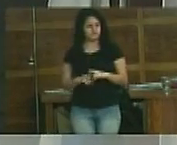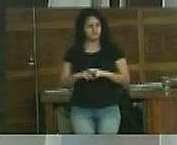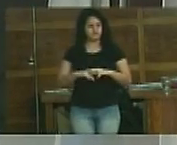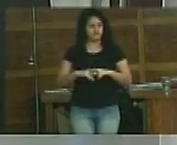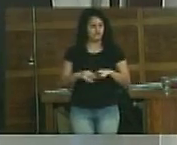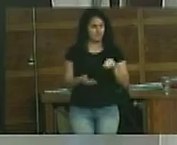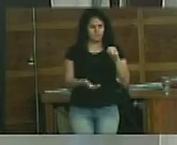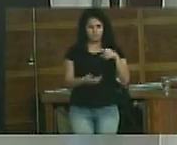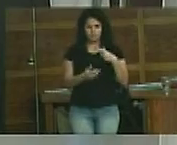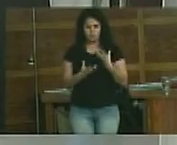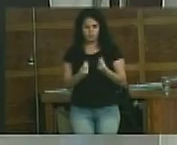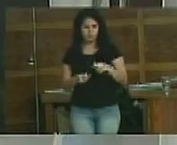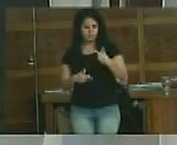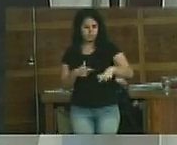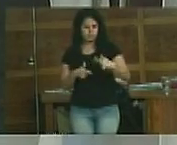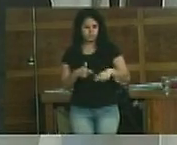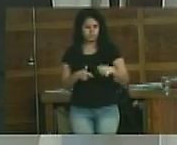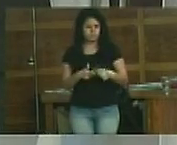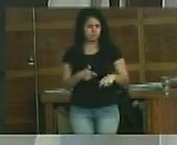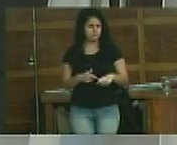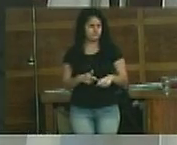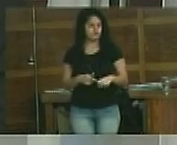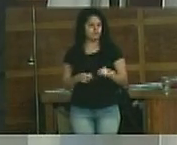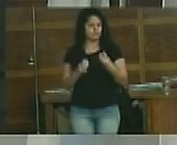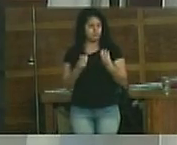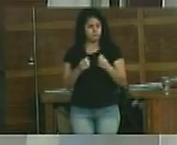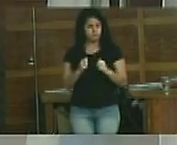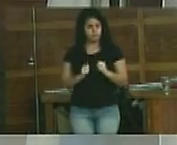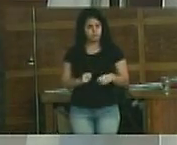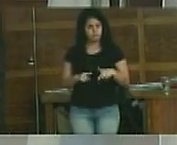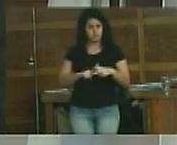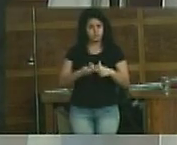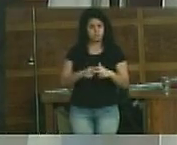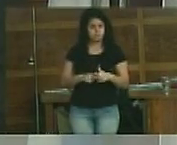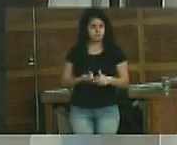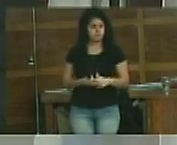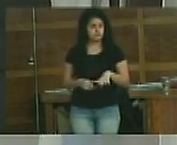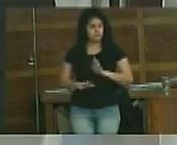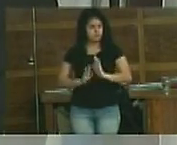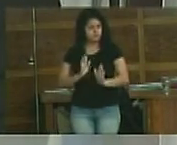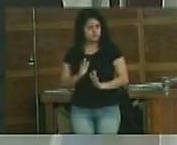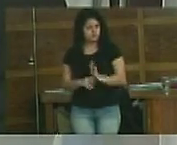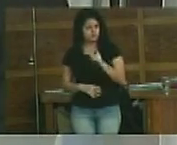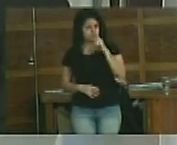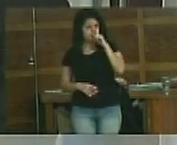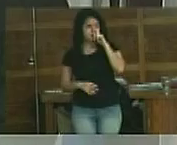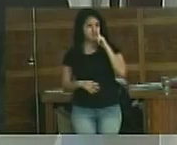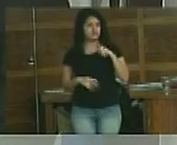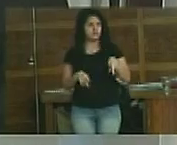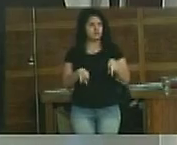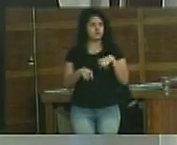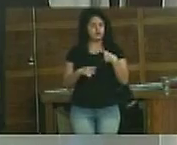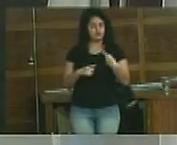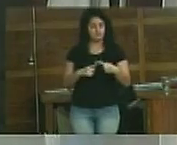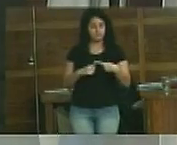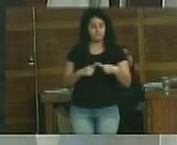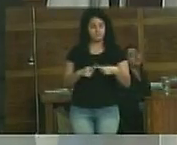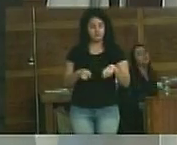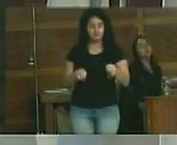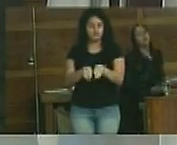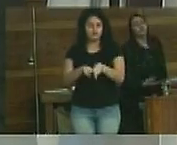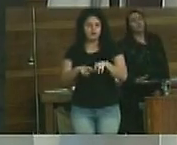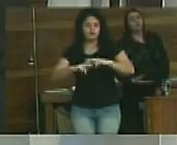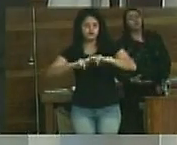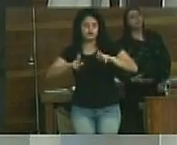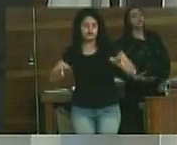de problemas que pode evitar, se resolvido, pode evitar acidente. E é uma diferença entre a vida e a morte de muita gente. Então, fica